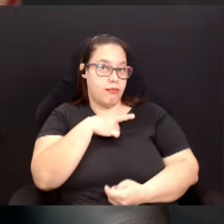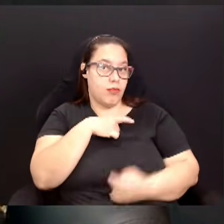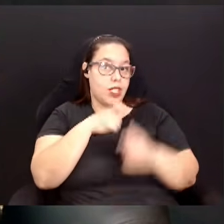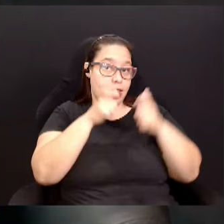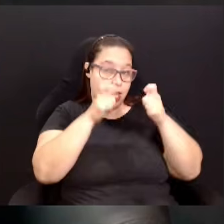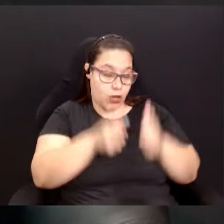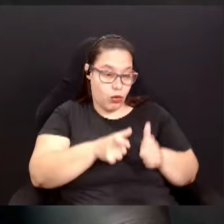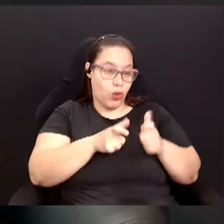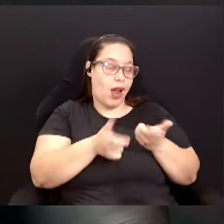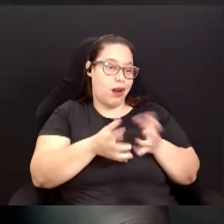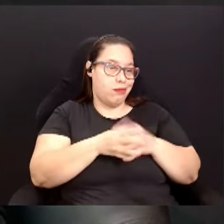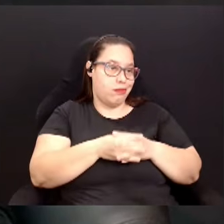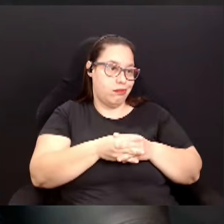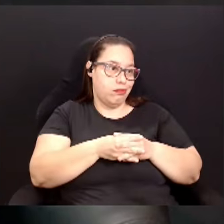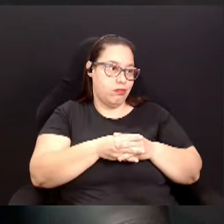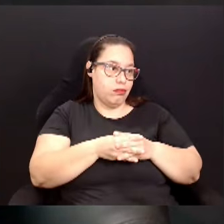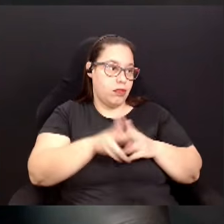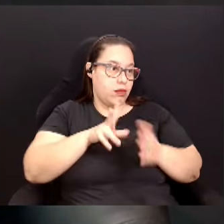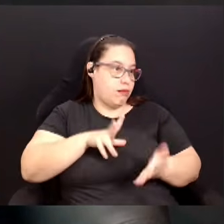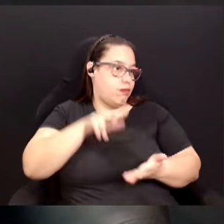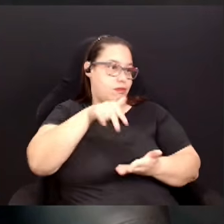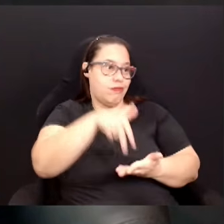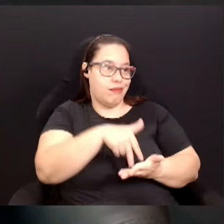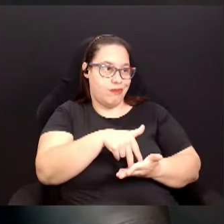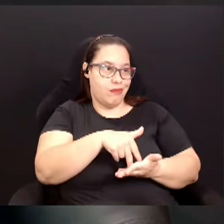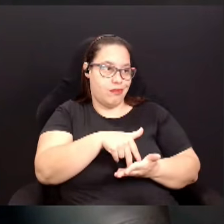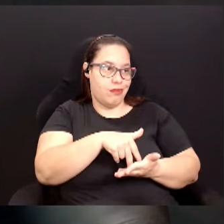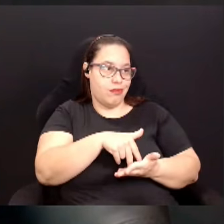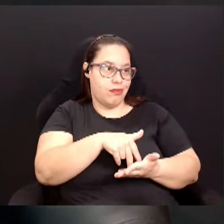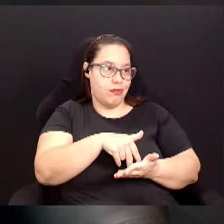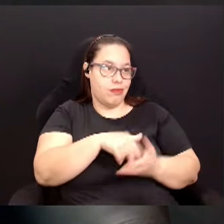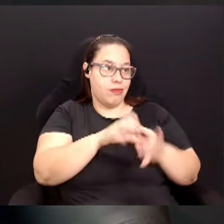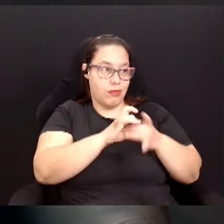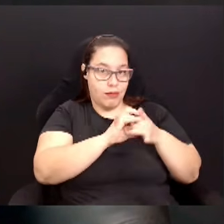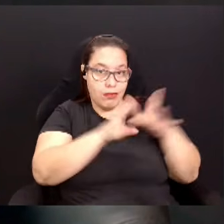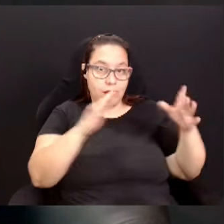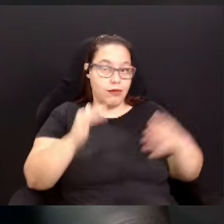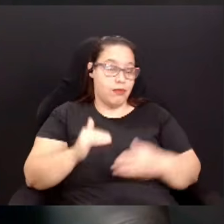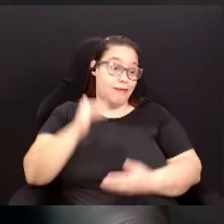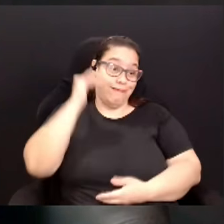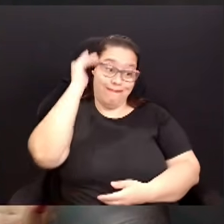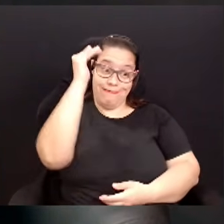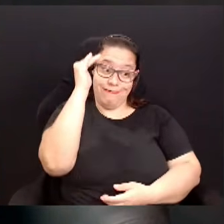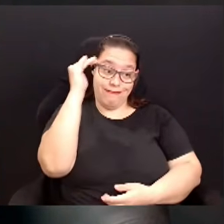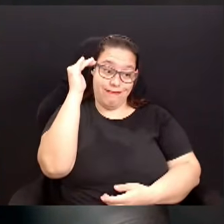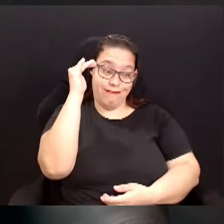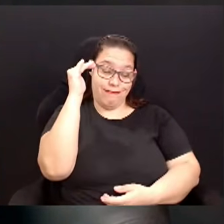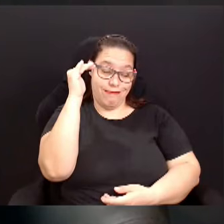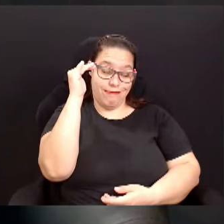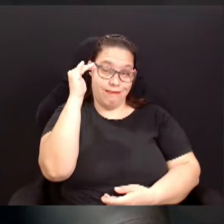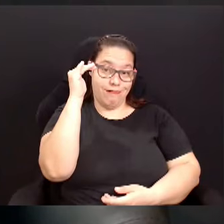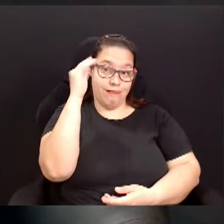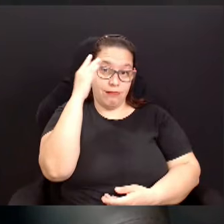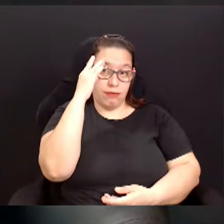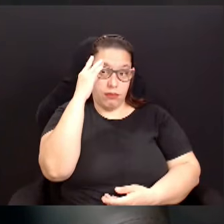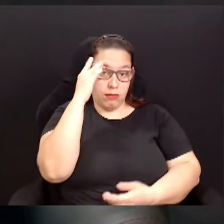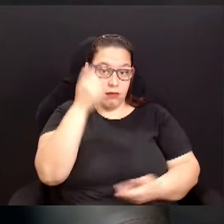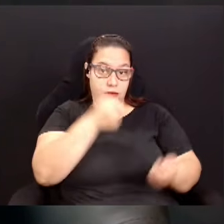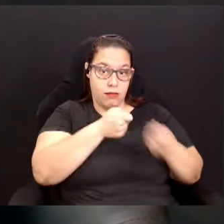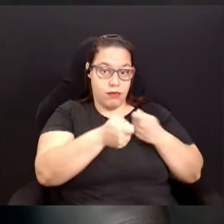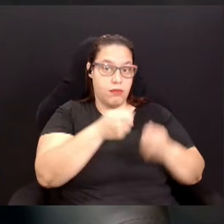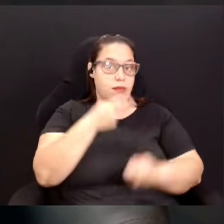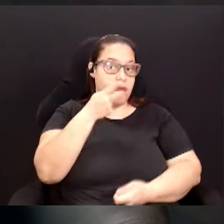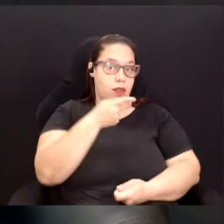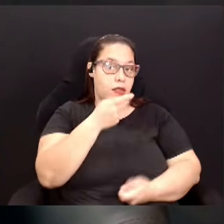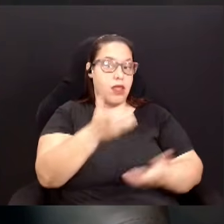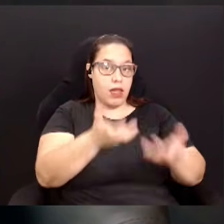poder existir, quando ela tem ali a liberdade, quando ela é adulta, né, ela tem a liberdade ali de dominar uma fala, ela quer existir. É